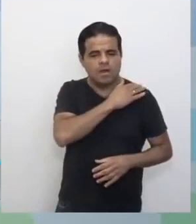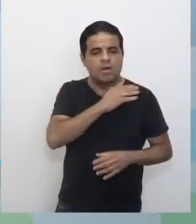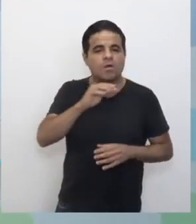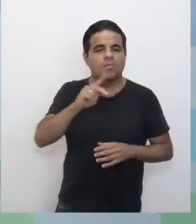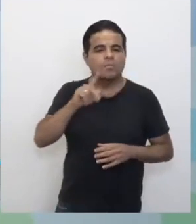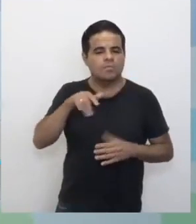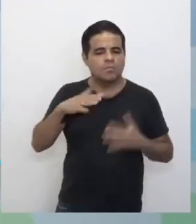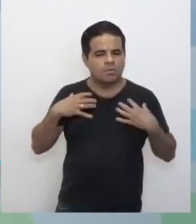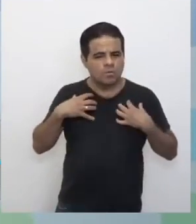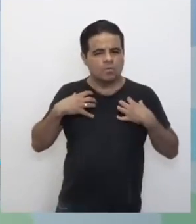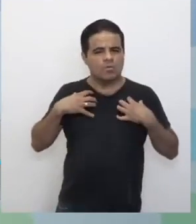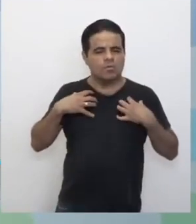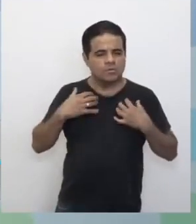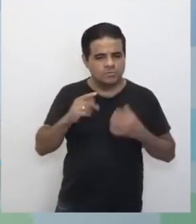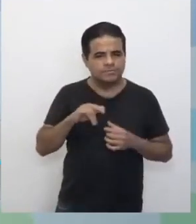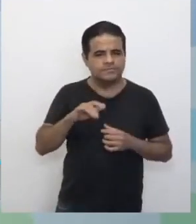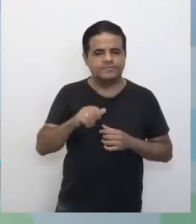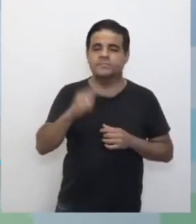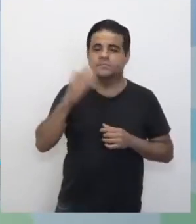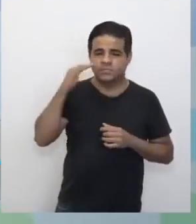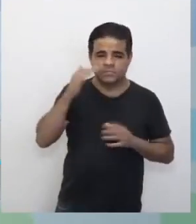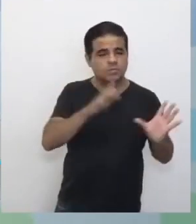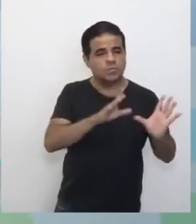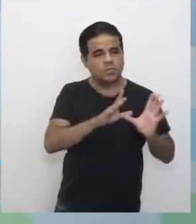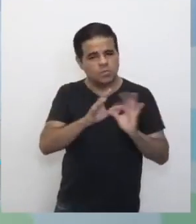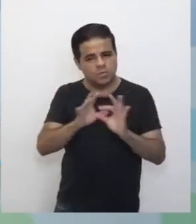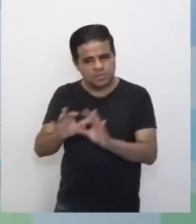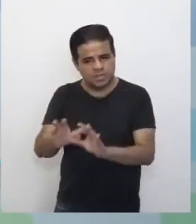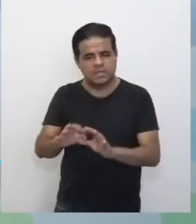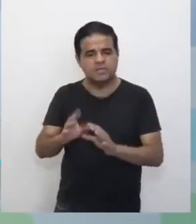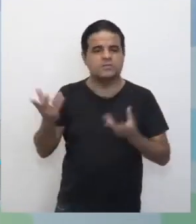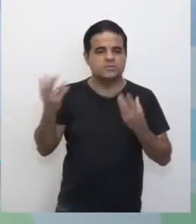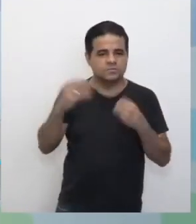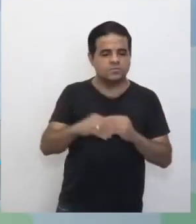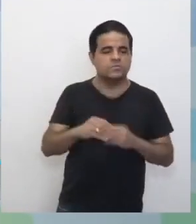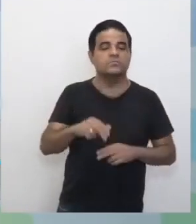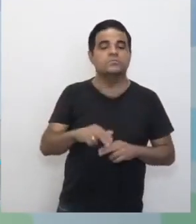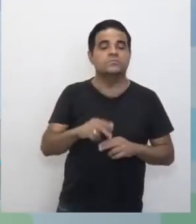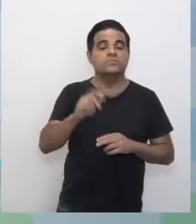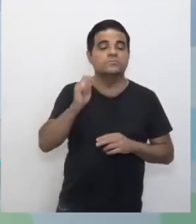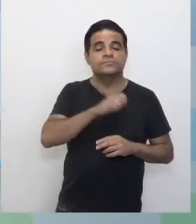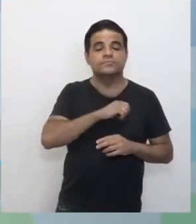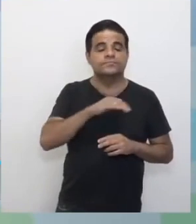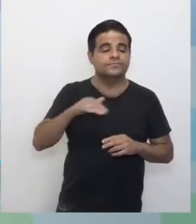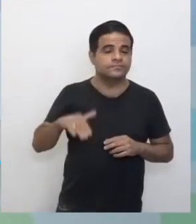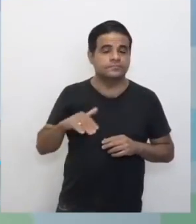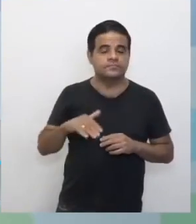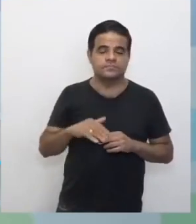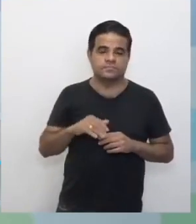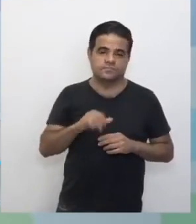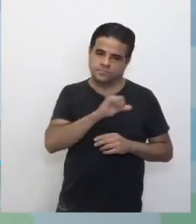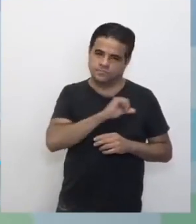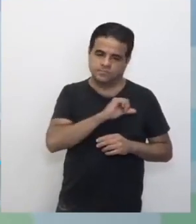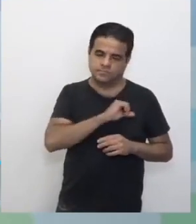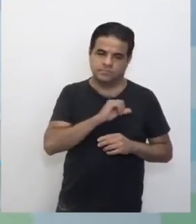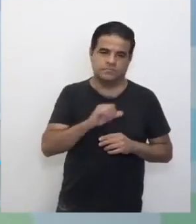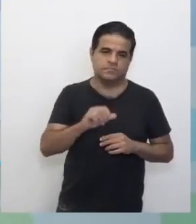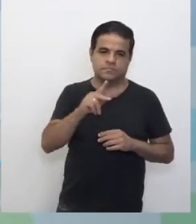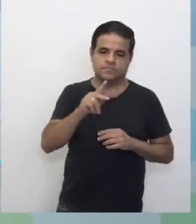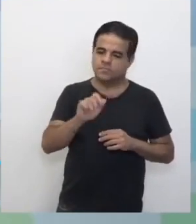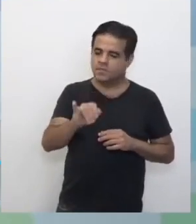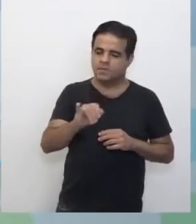da poluição, entendi aqui o contexto que ele coloca muito bem. Aos alunos do 9º ano da escola da